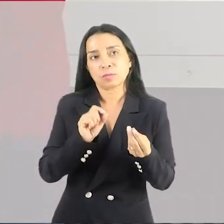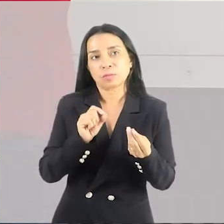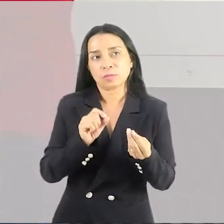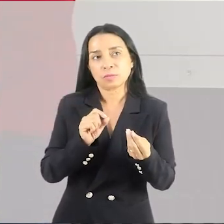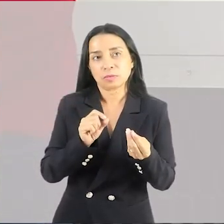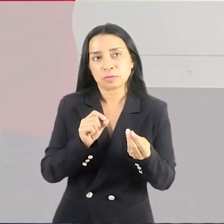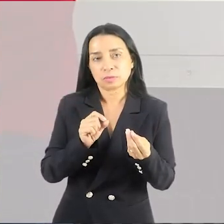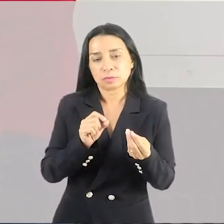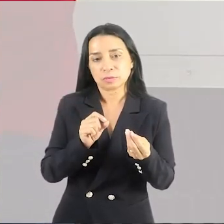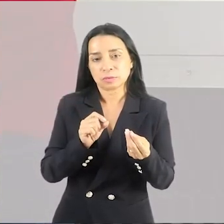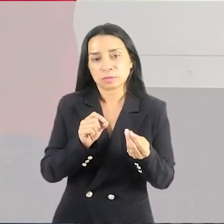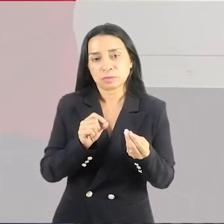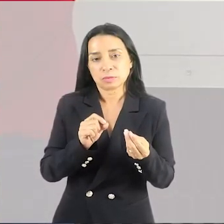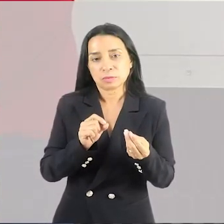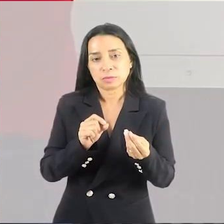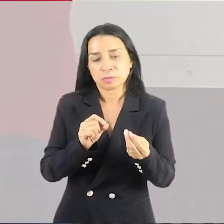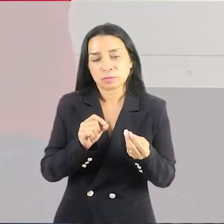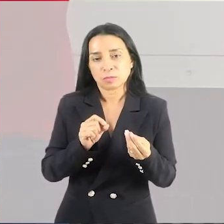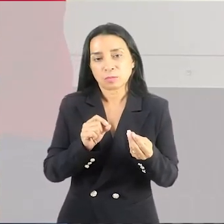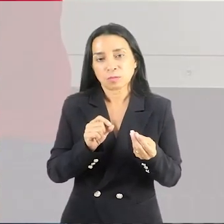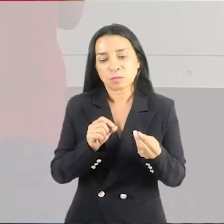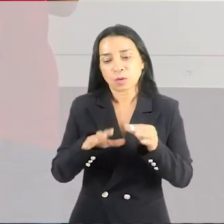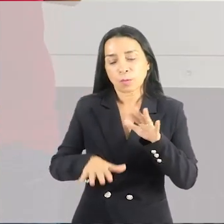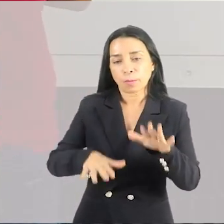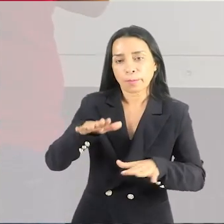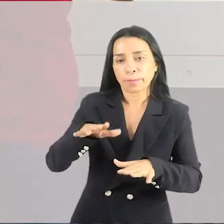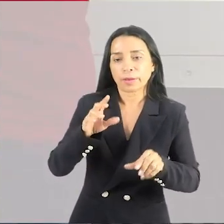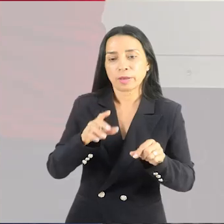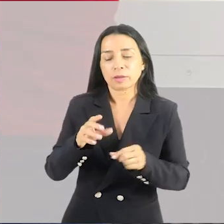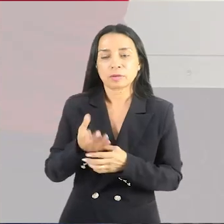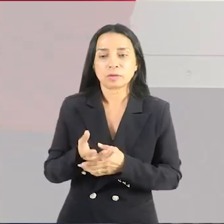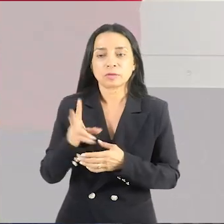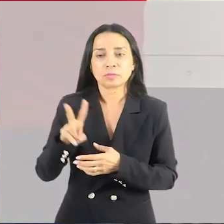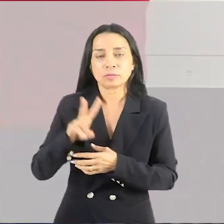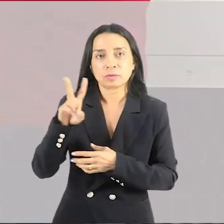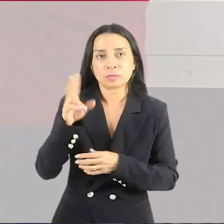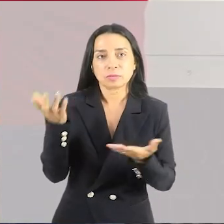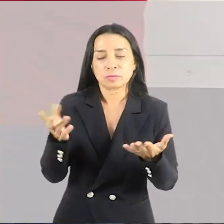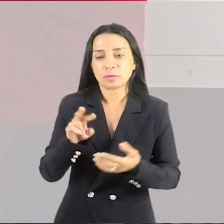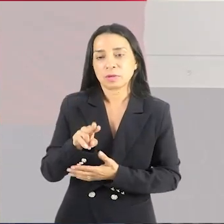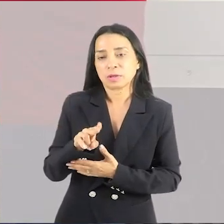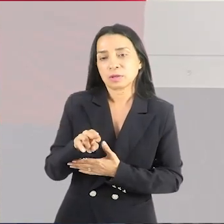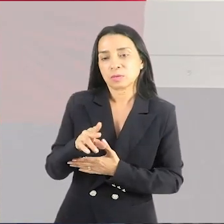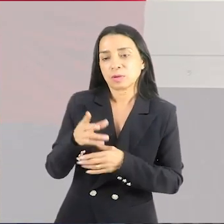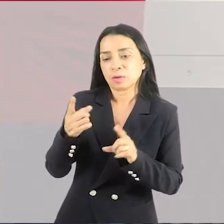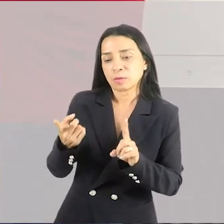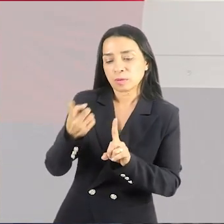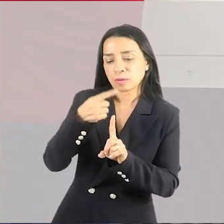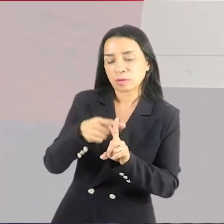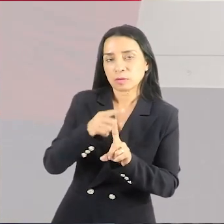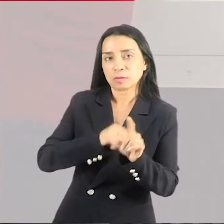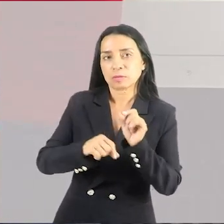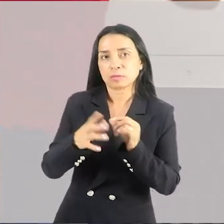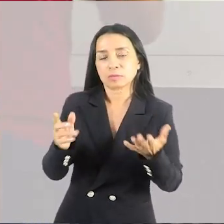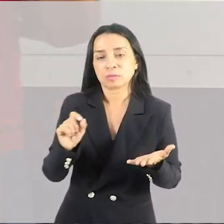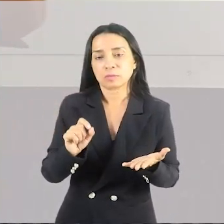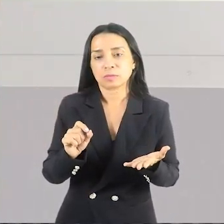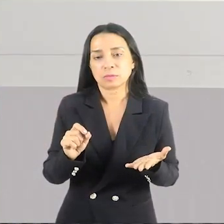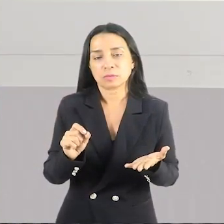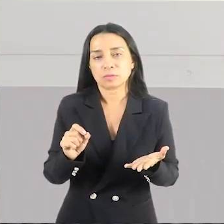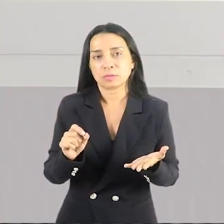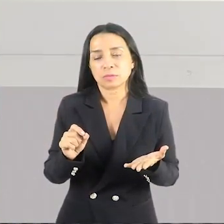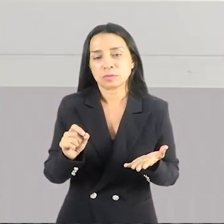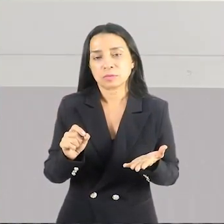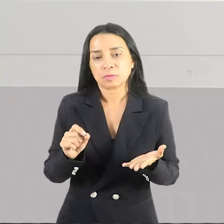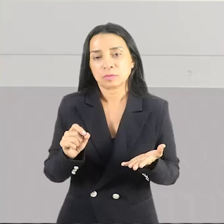ponderada? M vai ser igual. Você vai fazer aqui o somatório